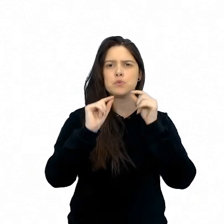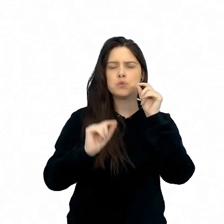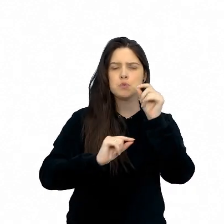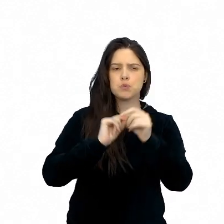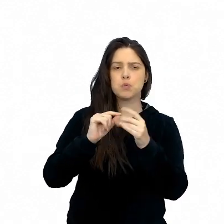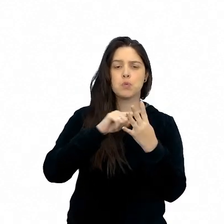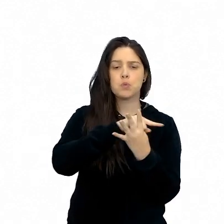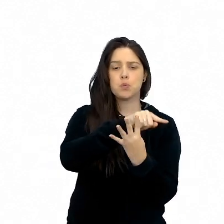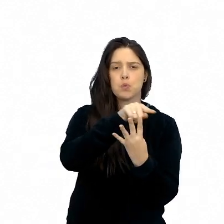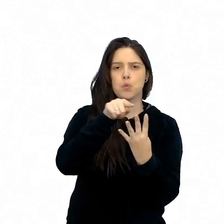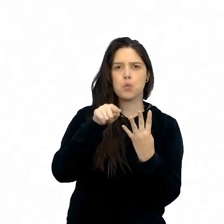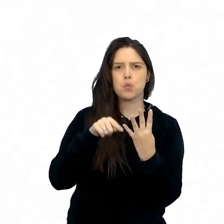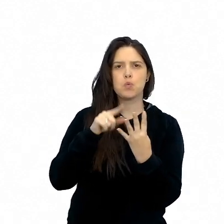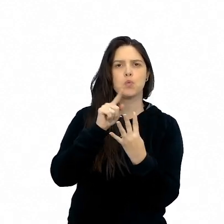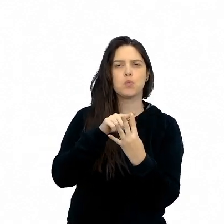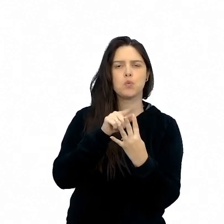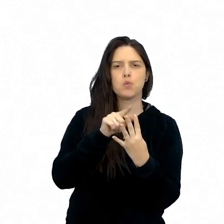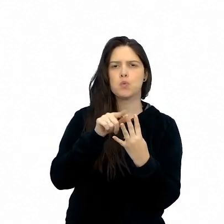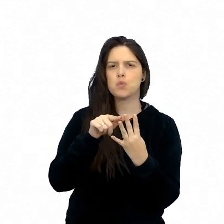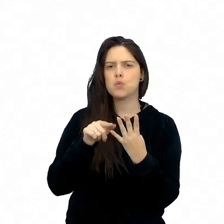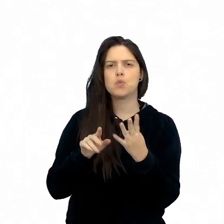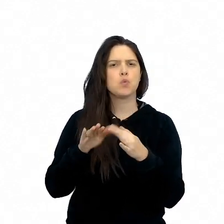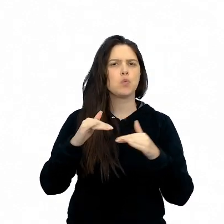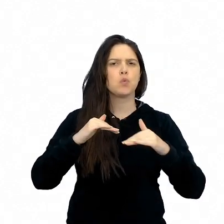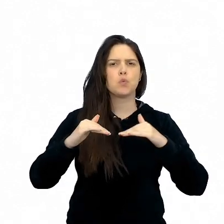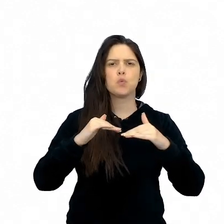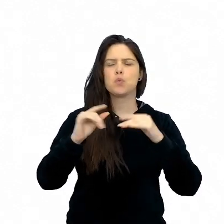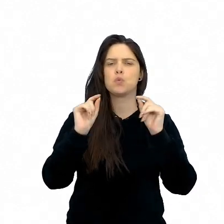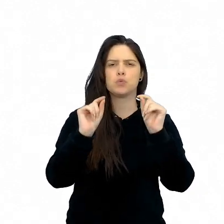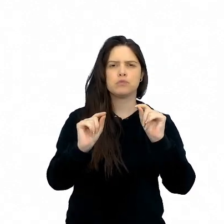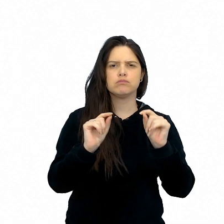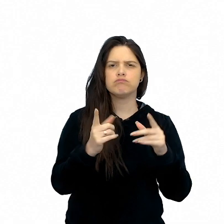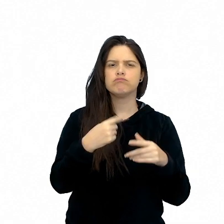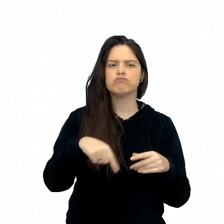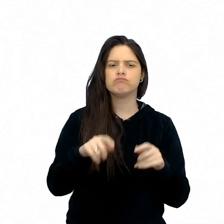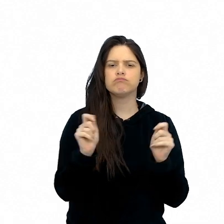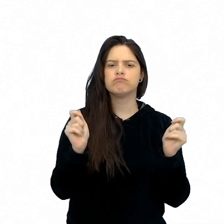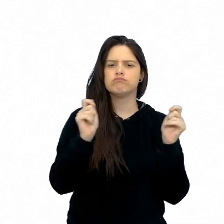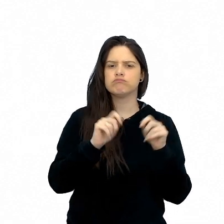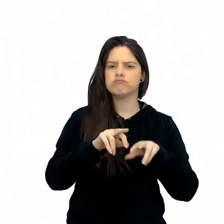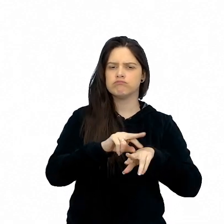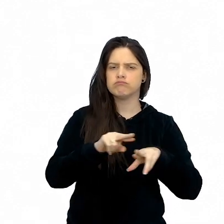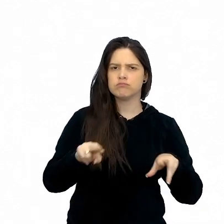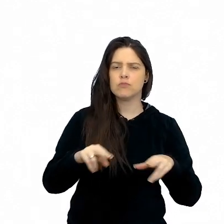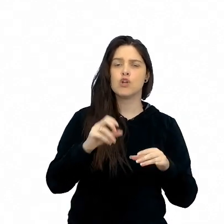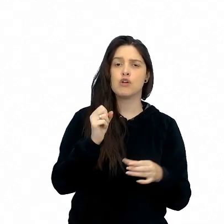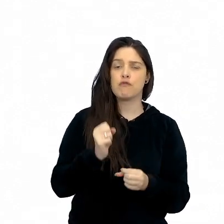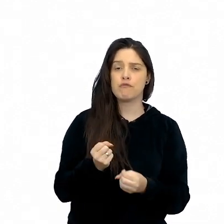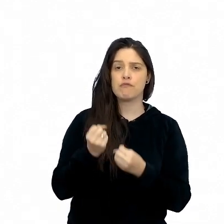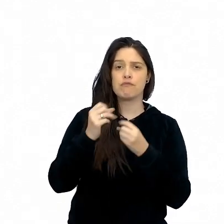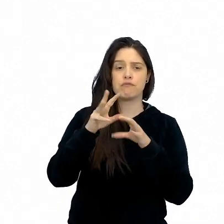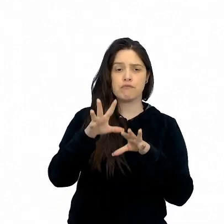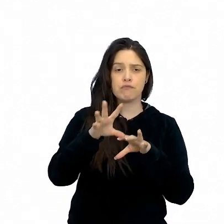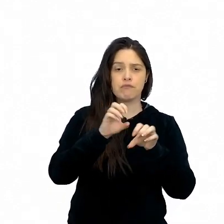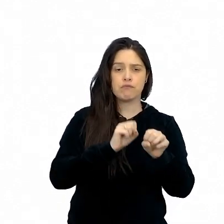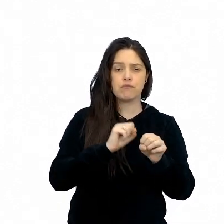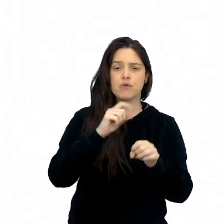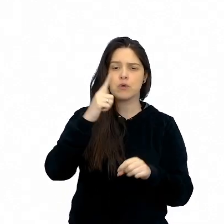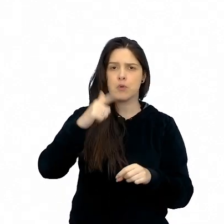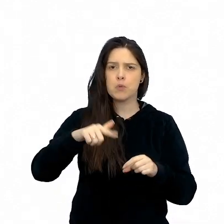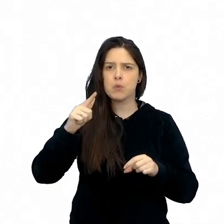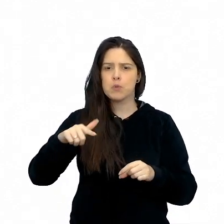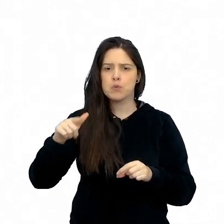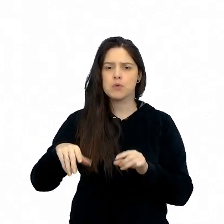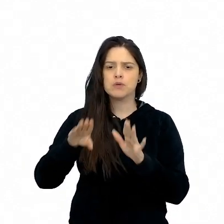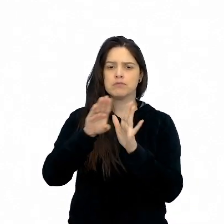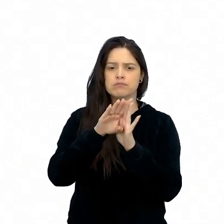4 etapas, aí, 4 momentos, vamos supor especificamente, onde nós temos aí 90 minutos de formação e mais 90 minutos de